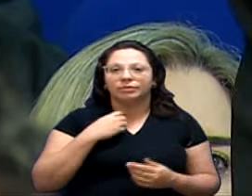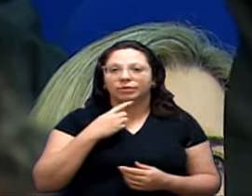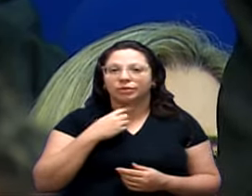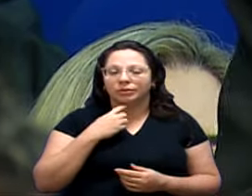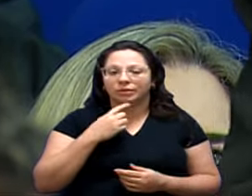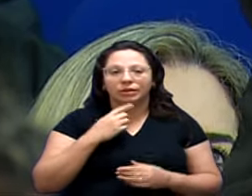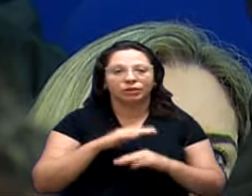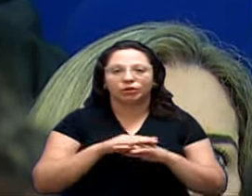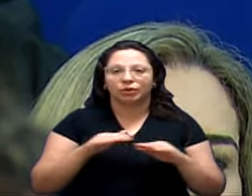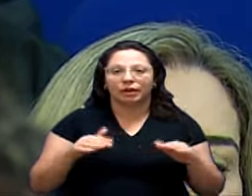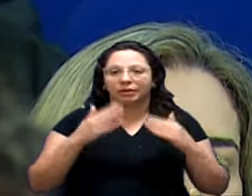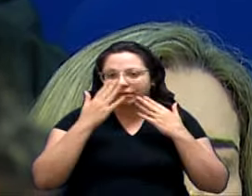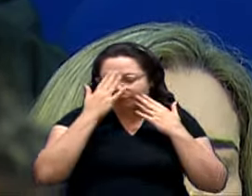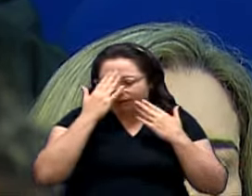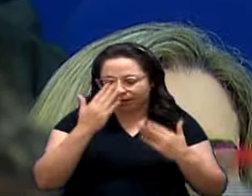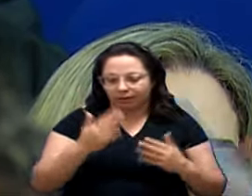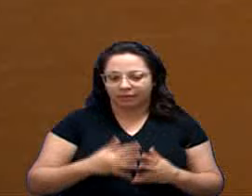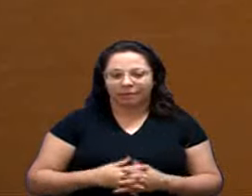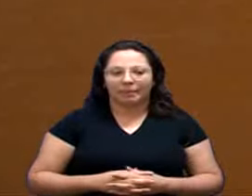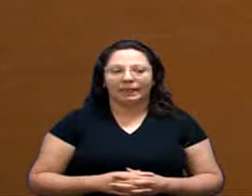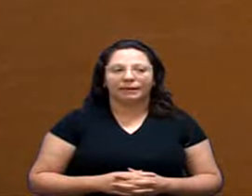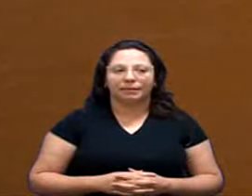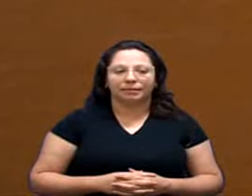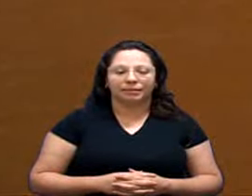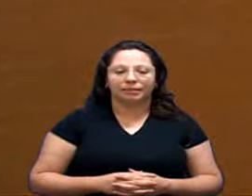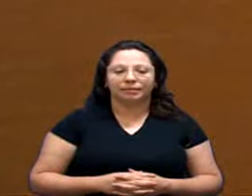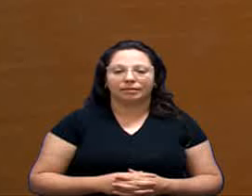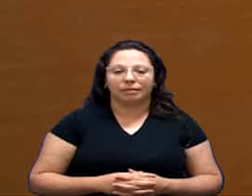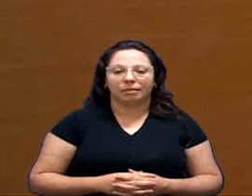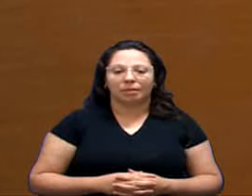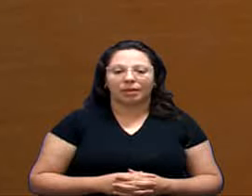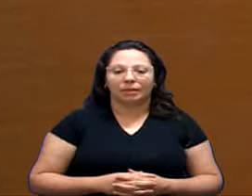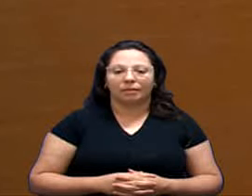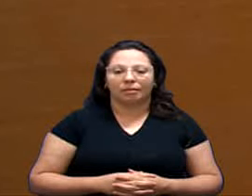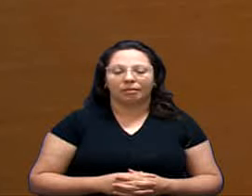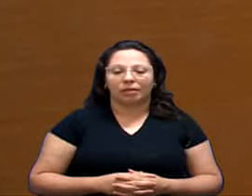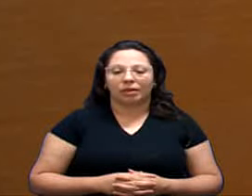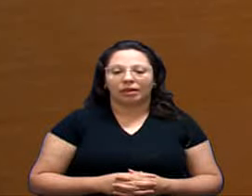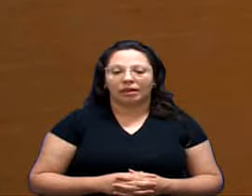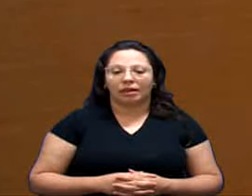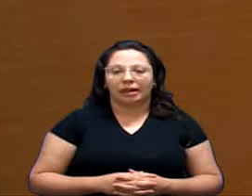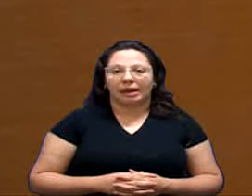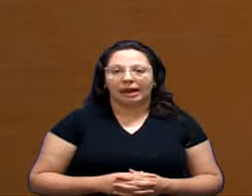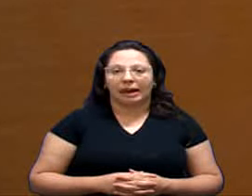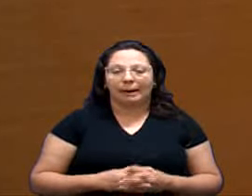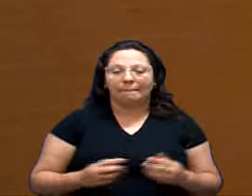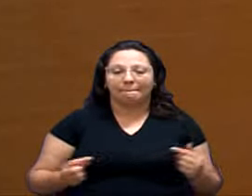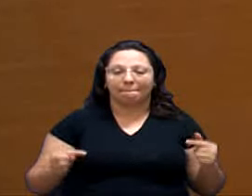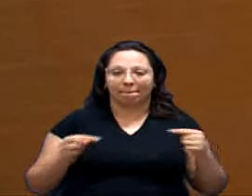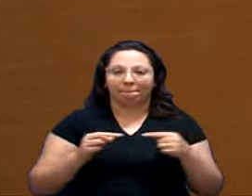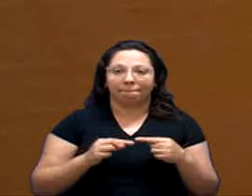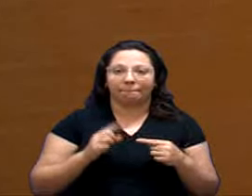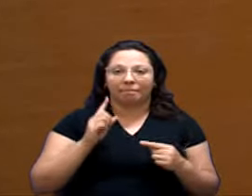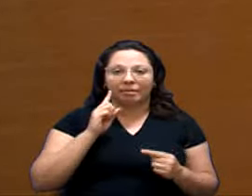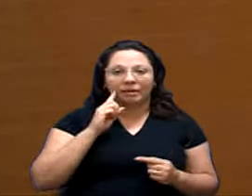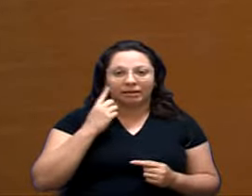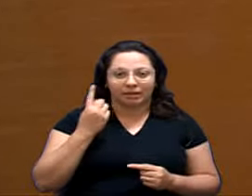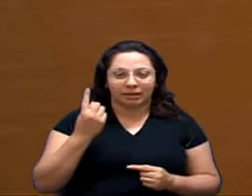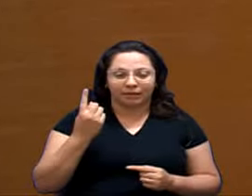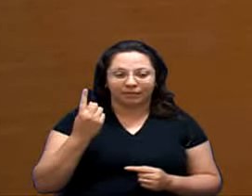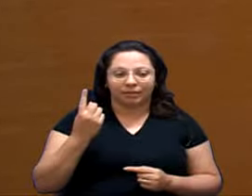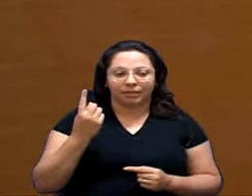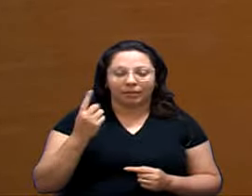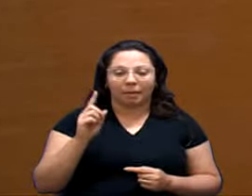basicamente é isso muito obrigado obrigado com relação a ideia